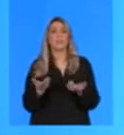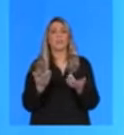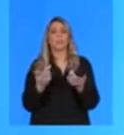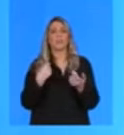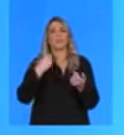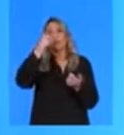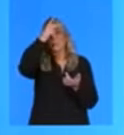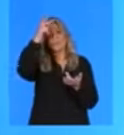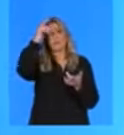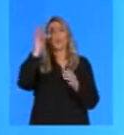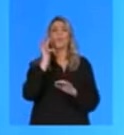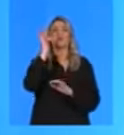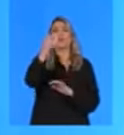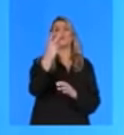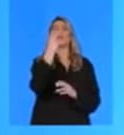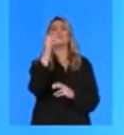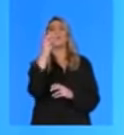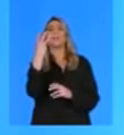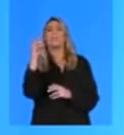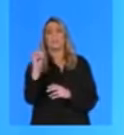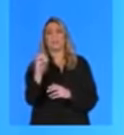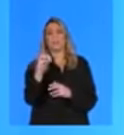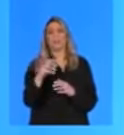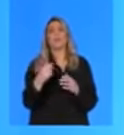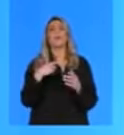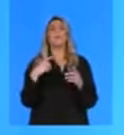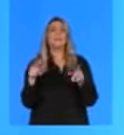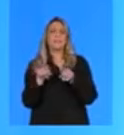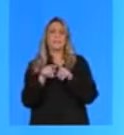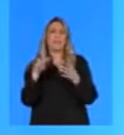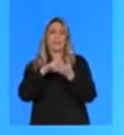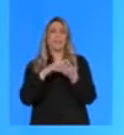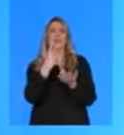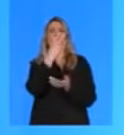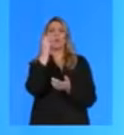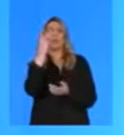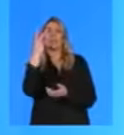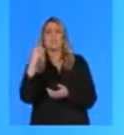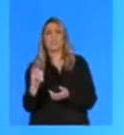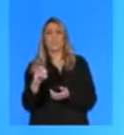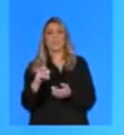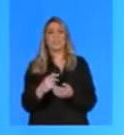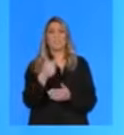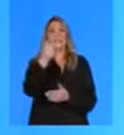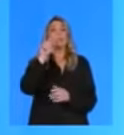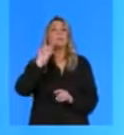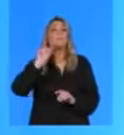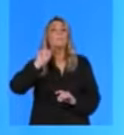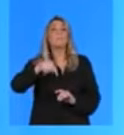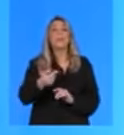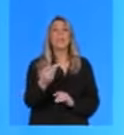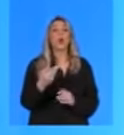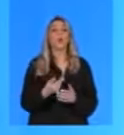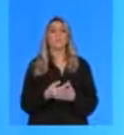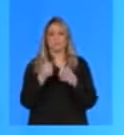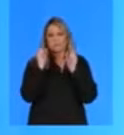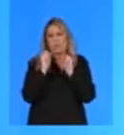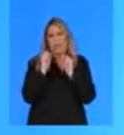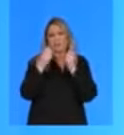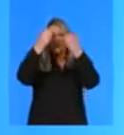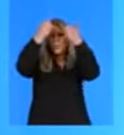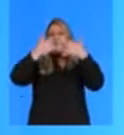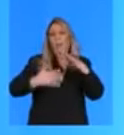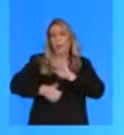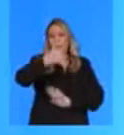prefeitura do Futuro até 2030 mas já houve também um até 2020 custou 7 milhões você podia explicar melhor